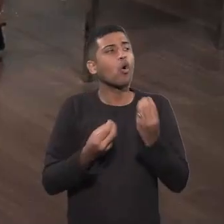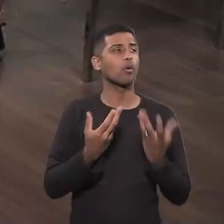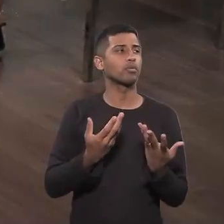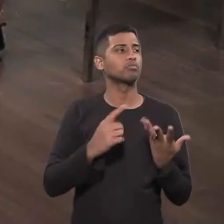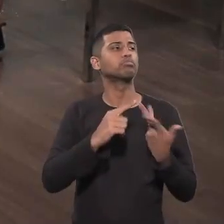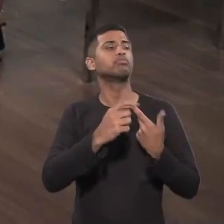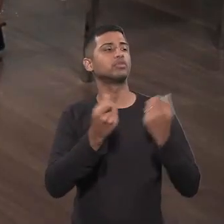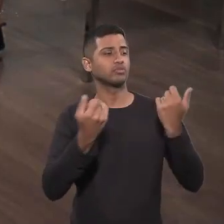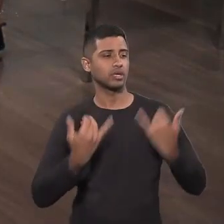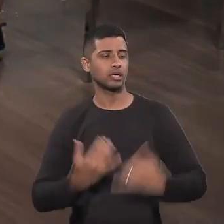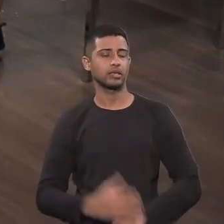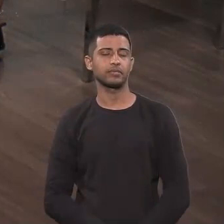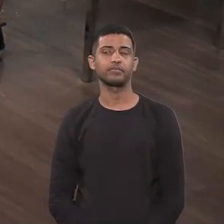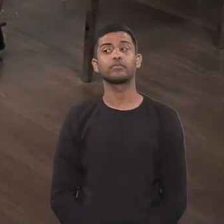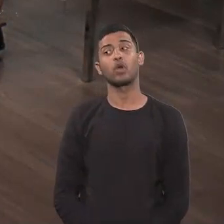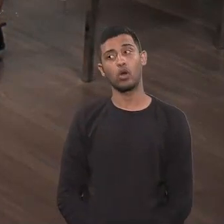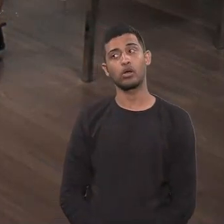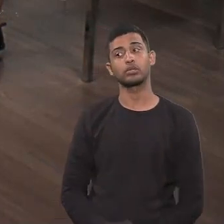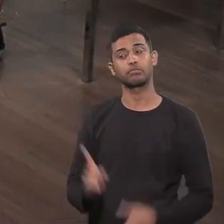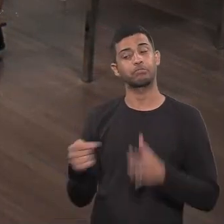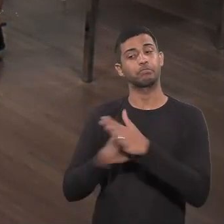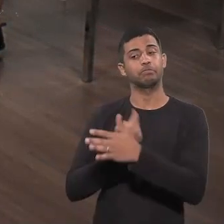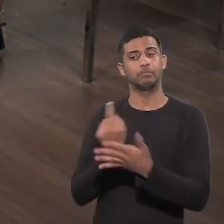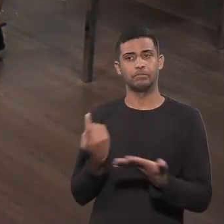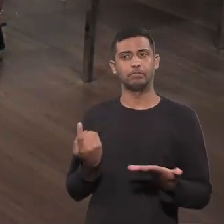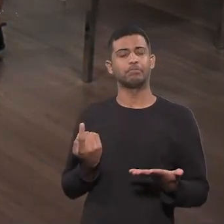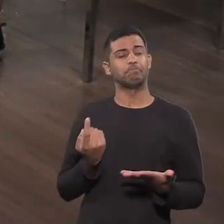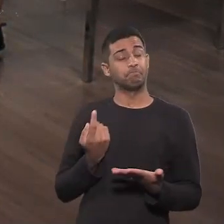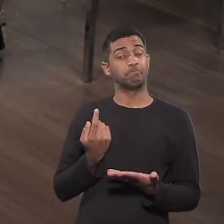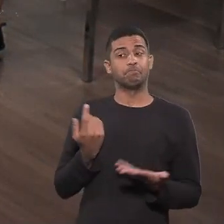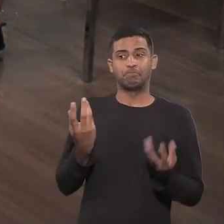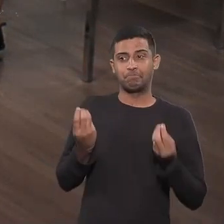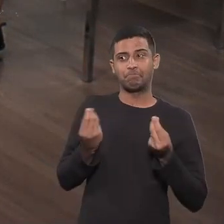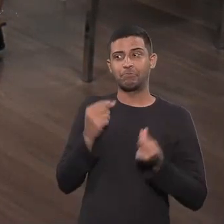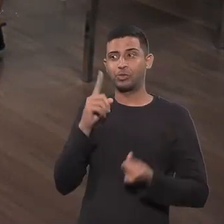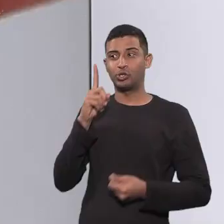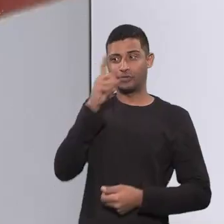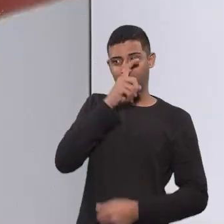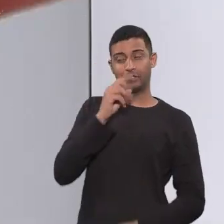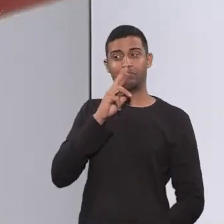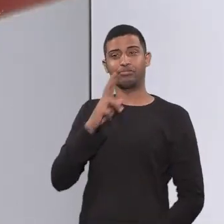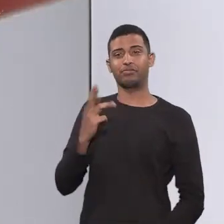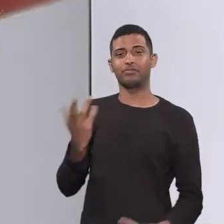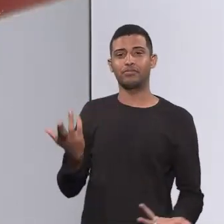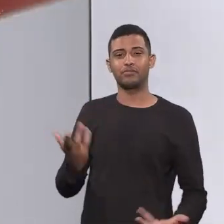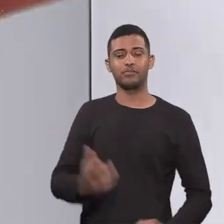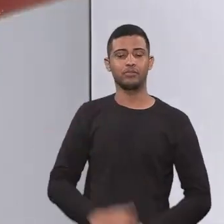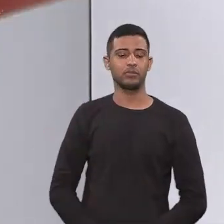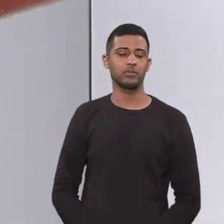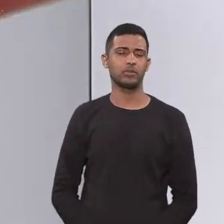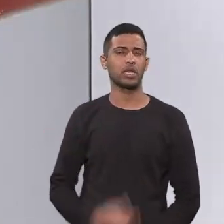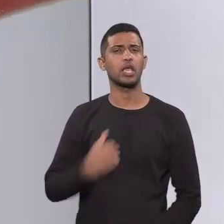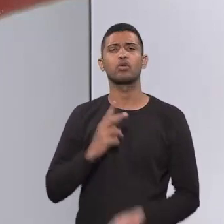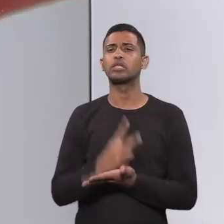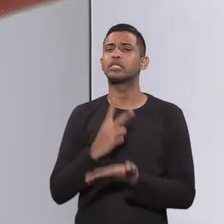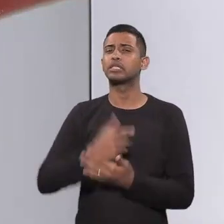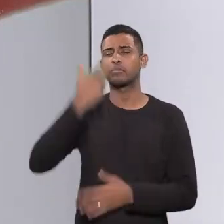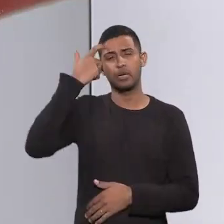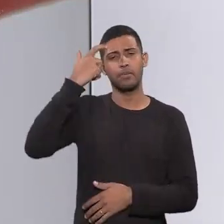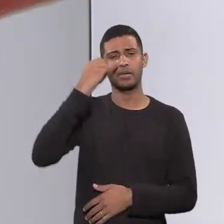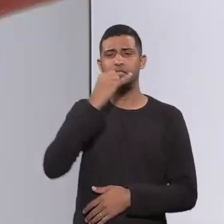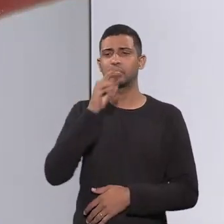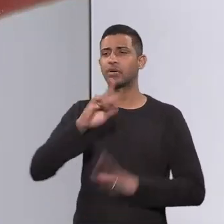Bom, essa é uma pergunta bastante interessante, difícil. Bom, eu sempre penso